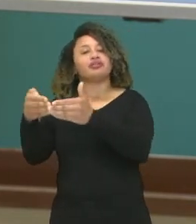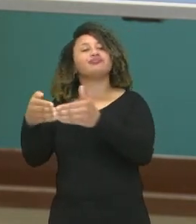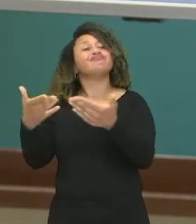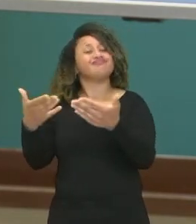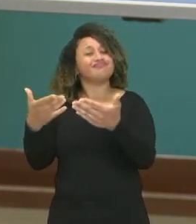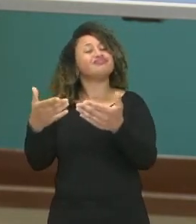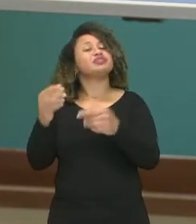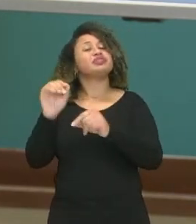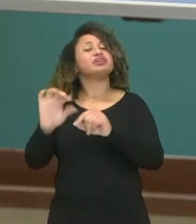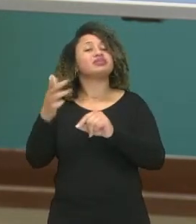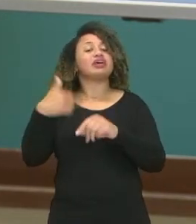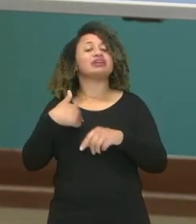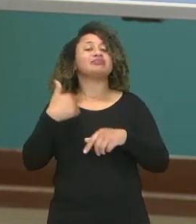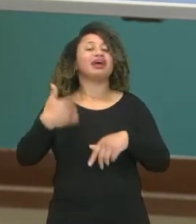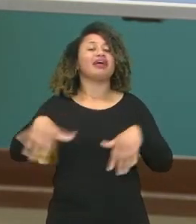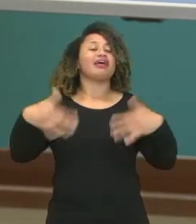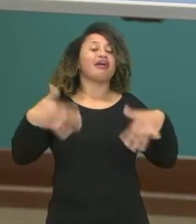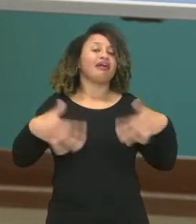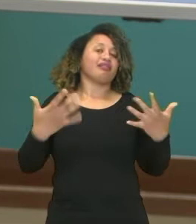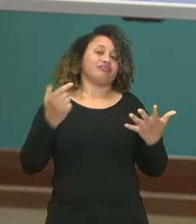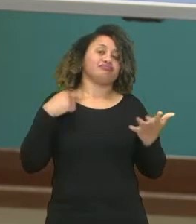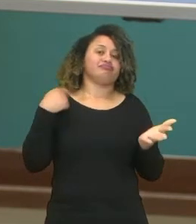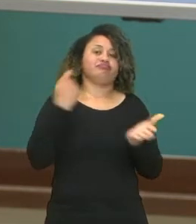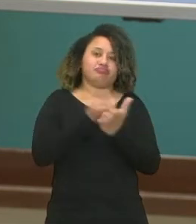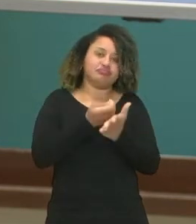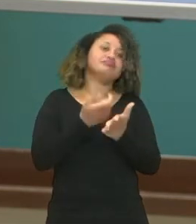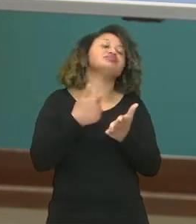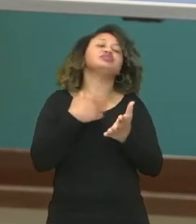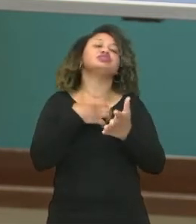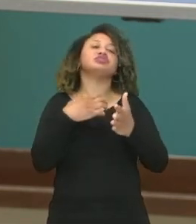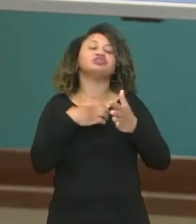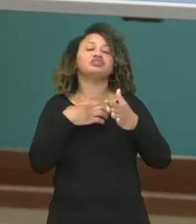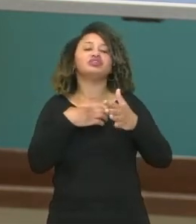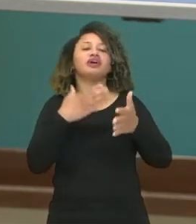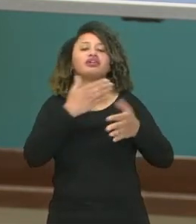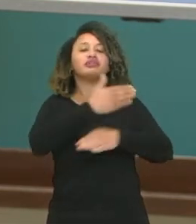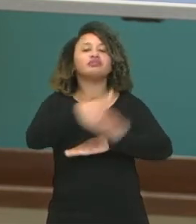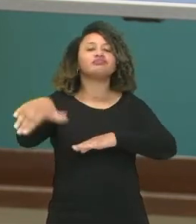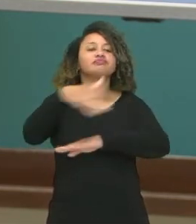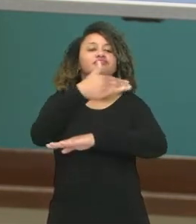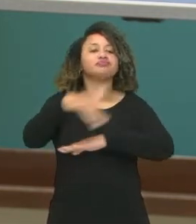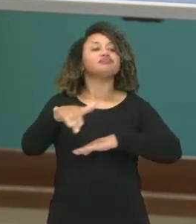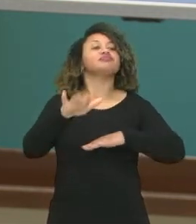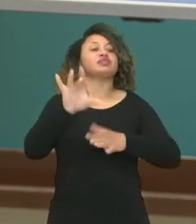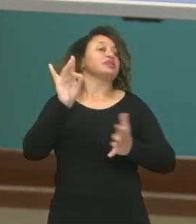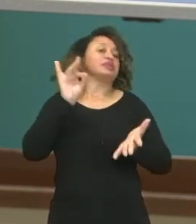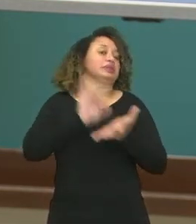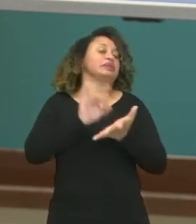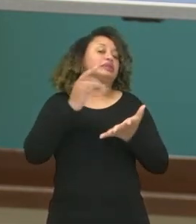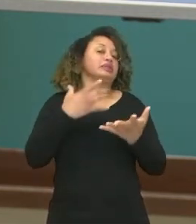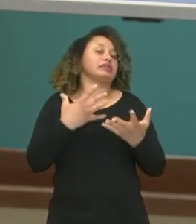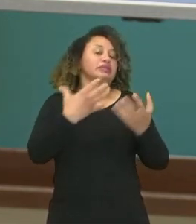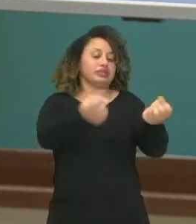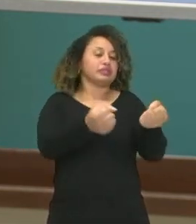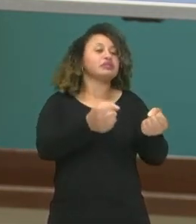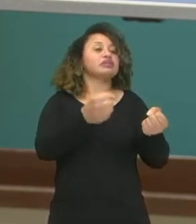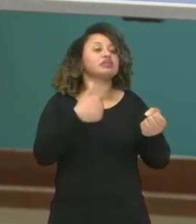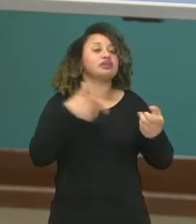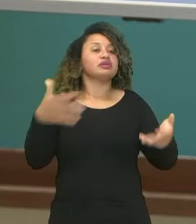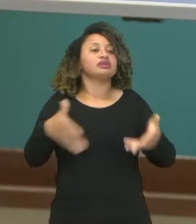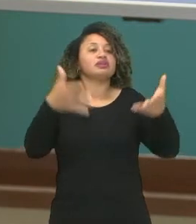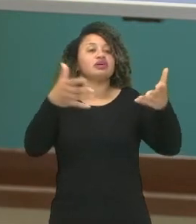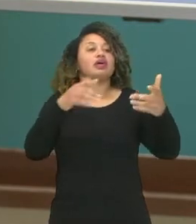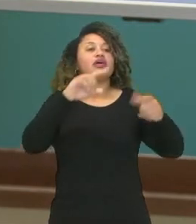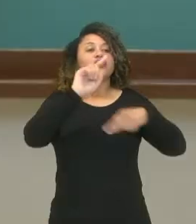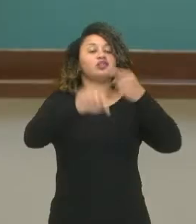do transporte. Esse modelo rodoviário de transporte, ele foi mesmo adotado no Brasil, incentivado,